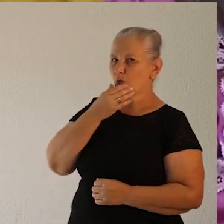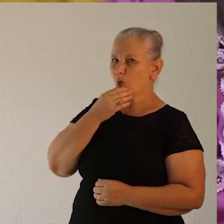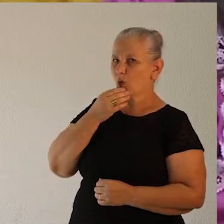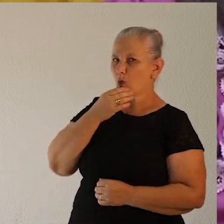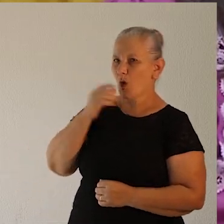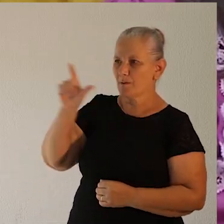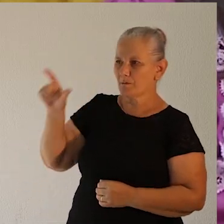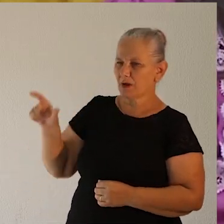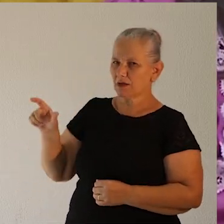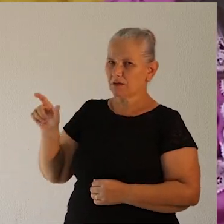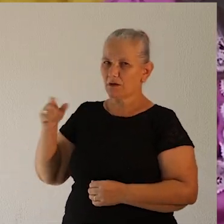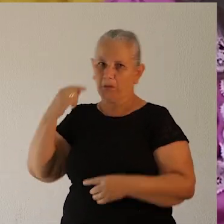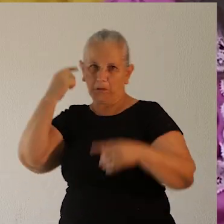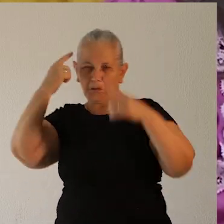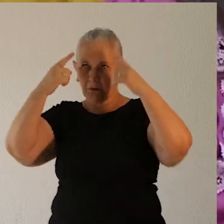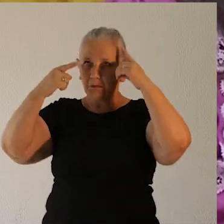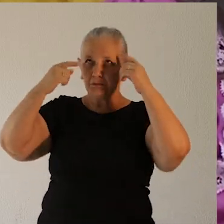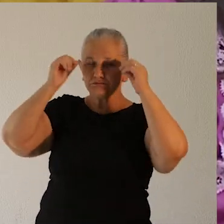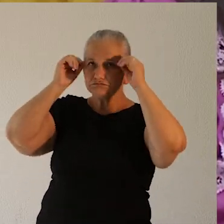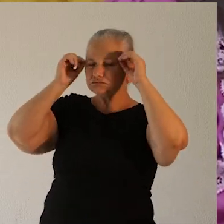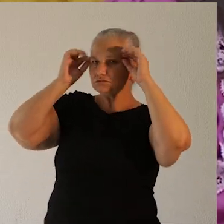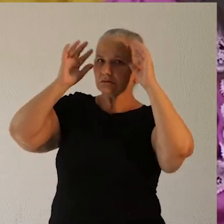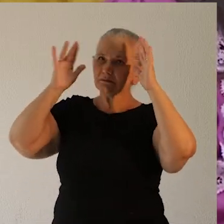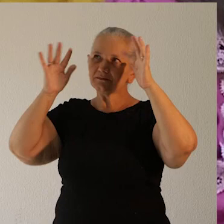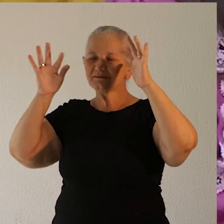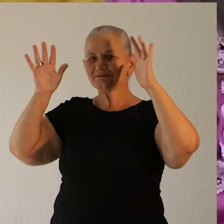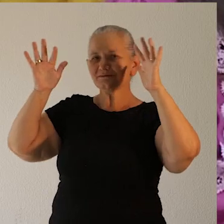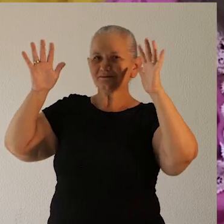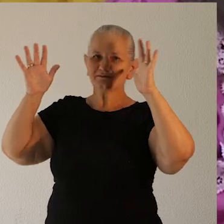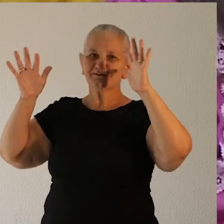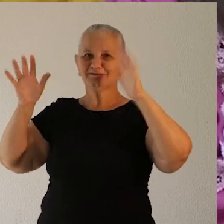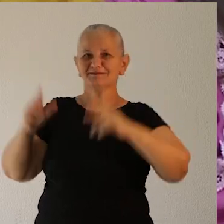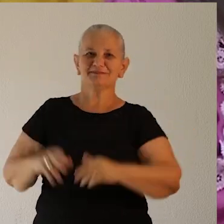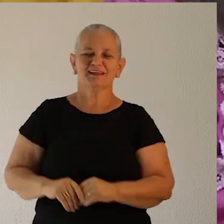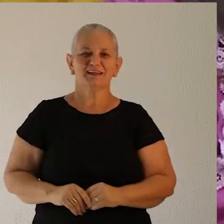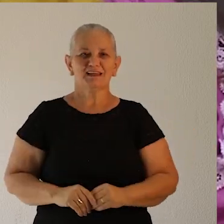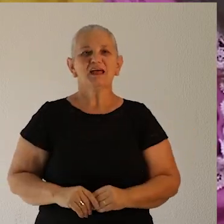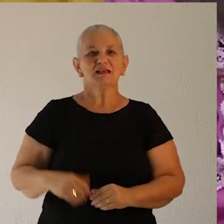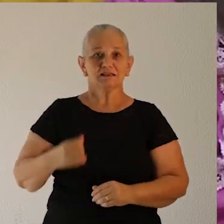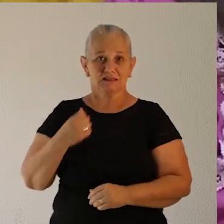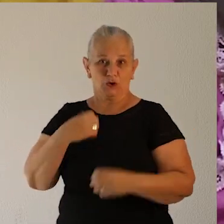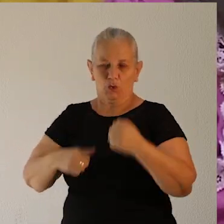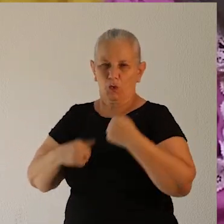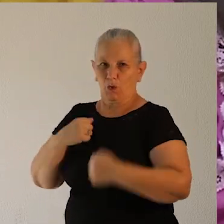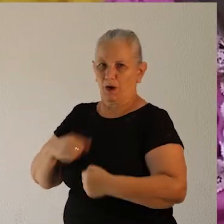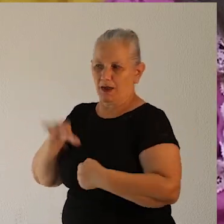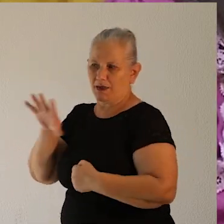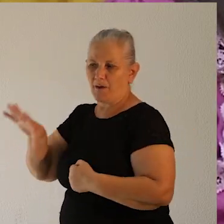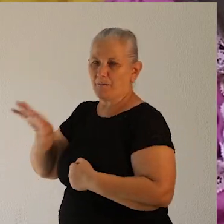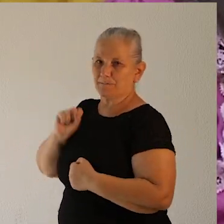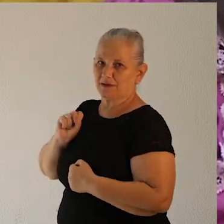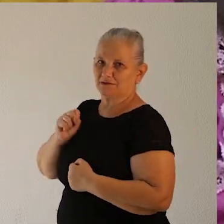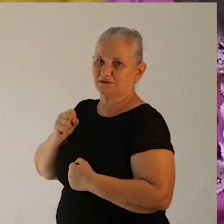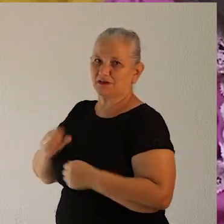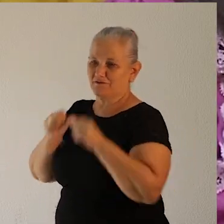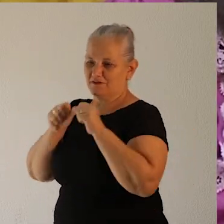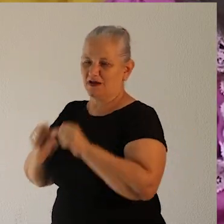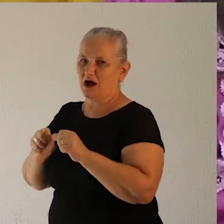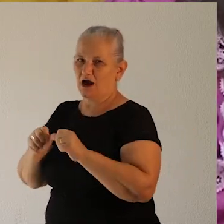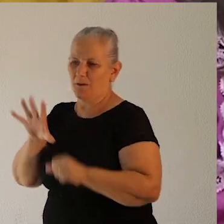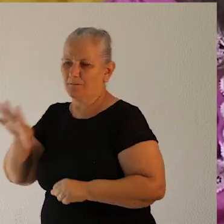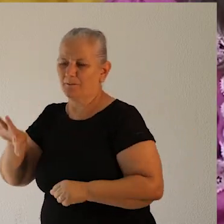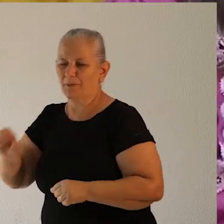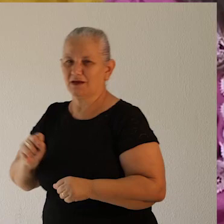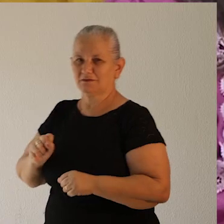da cuca. Eu sou o Silvio Cuca, o lelé da cuca. Se correr a cuca pega, se ficar a cuca nega.